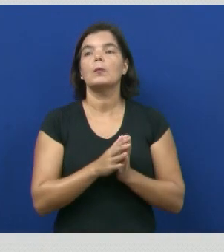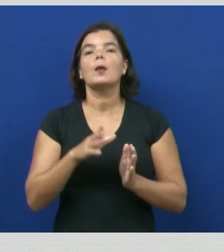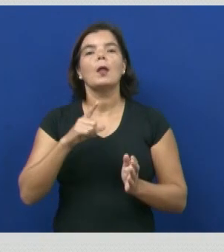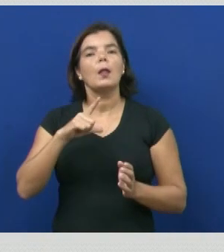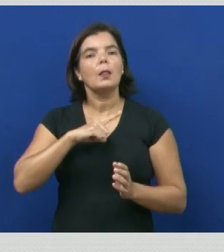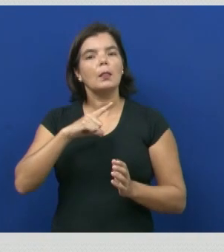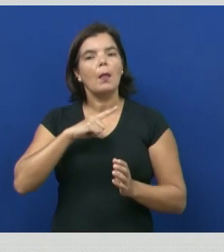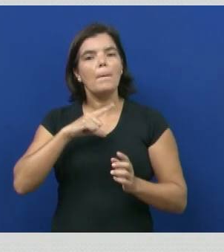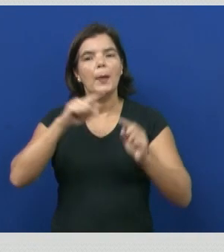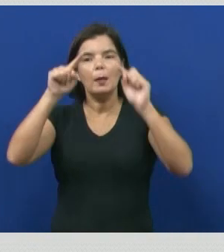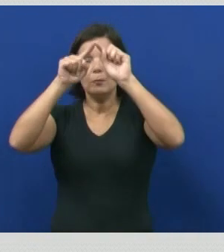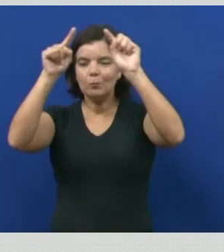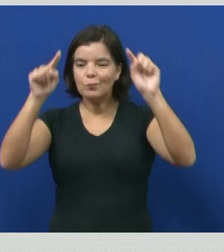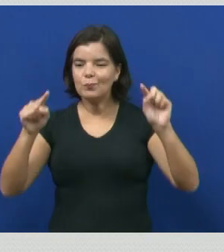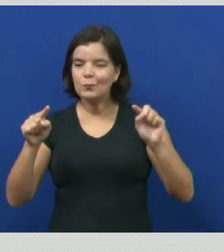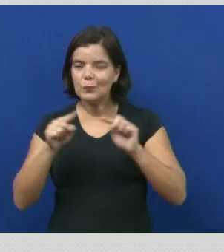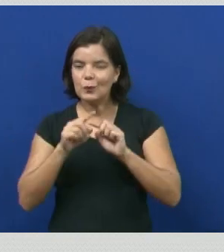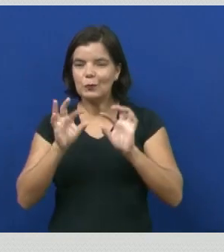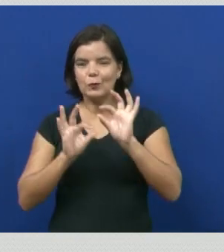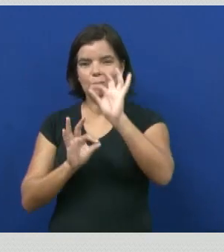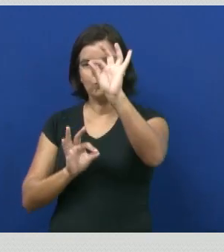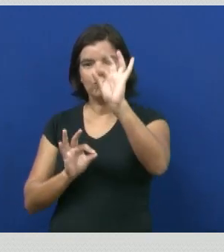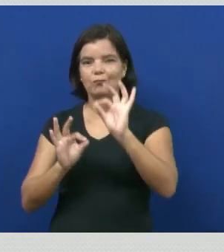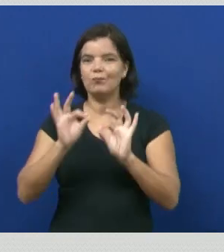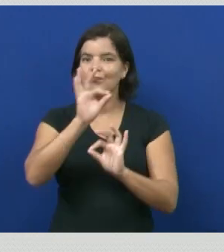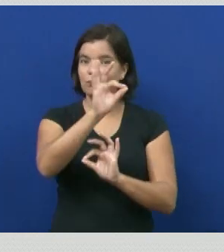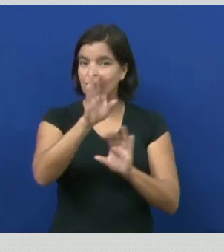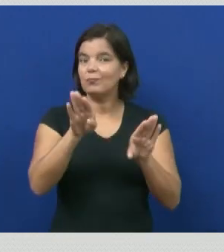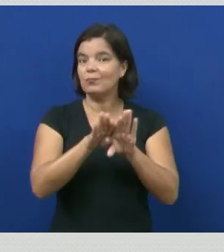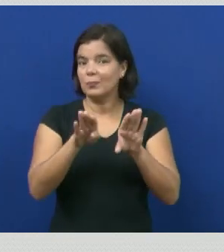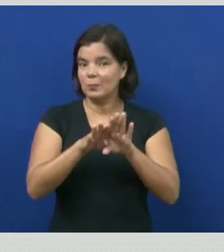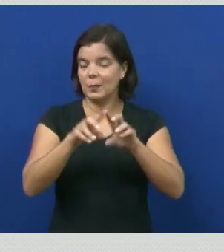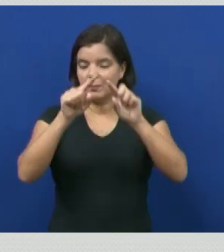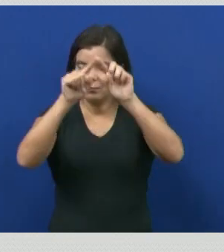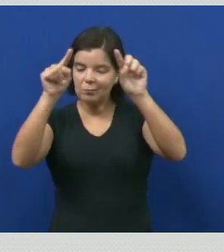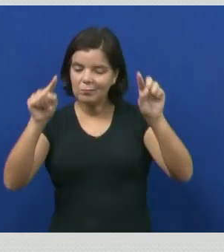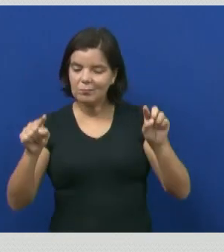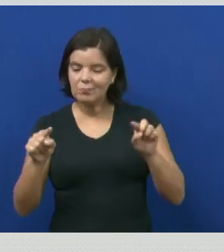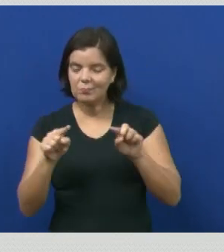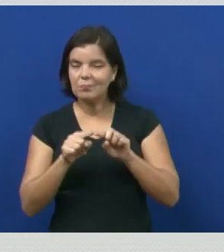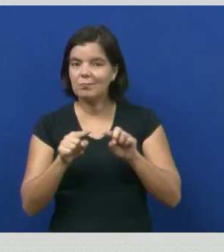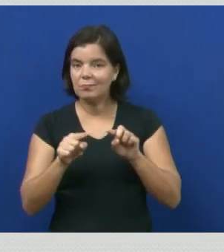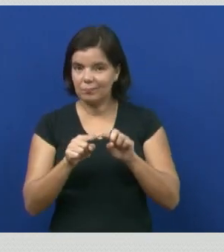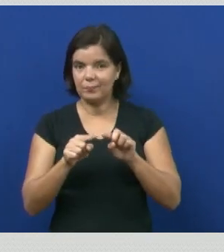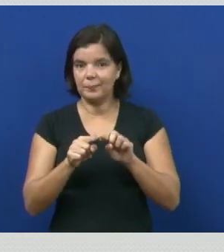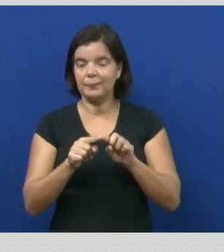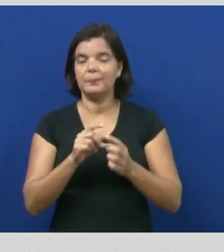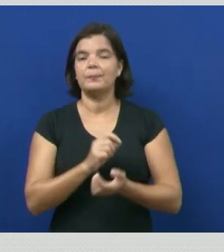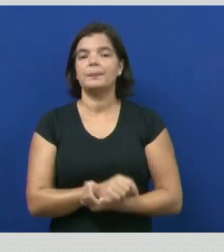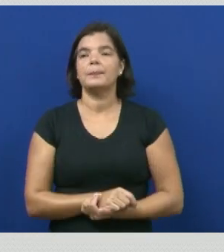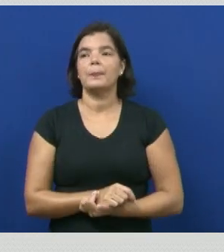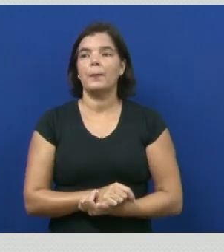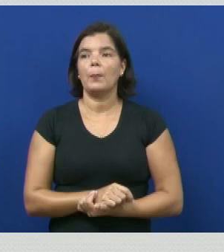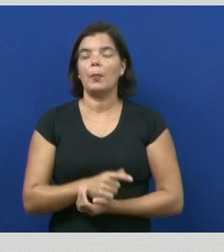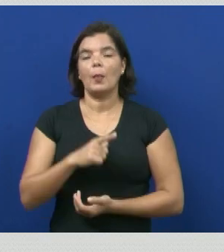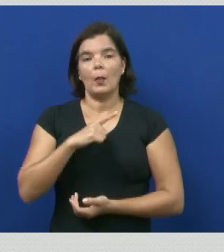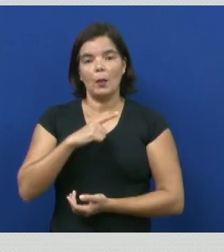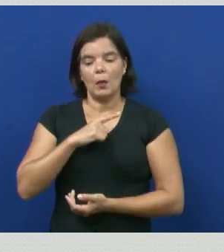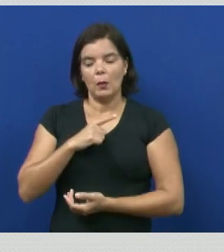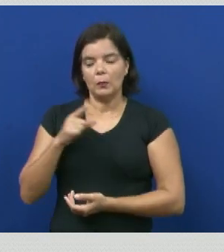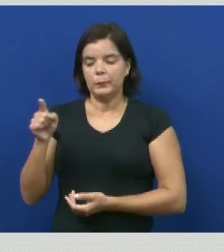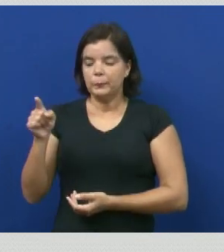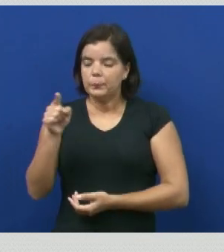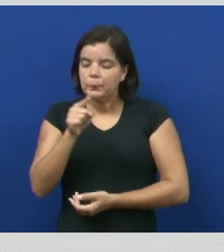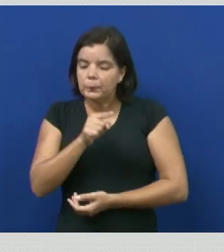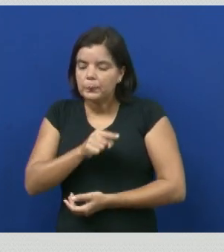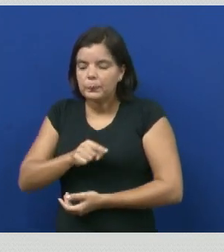temos o tabuleiro de xadrez. Ele é, no caso, um polígono de forma quadrada, ou seja, ele é um quadrado.